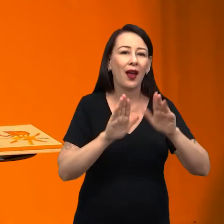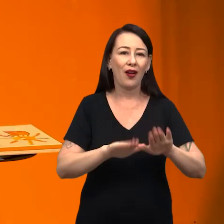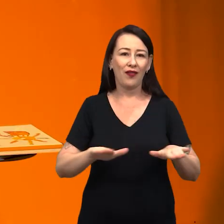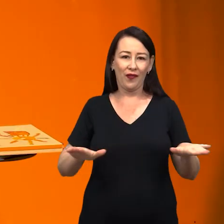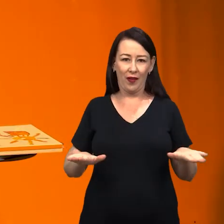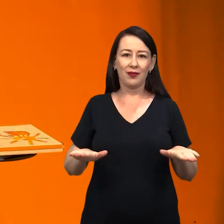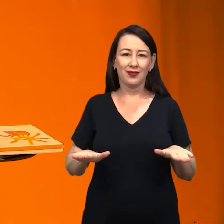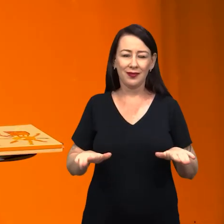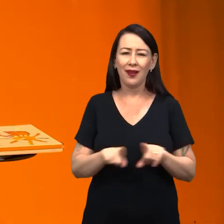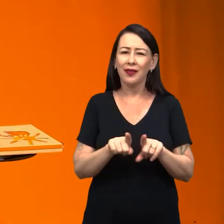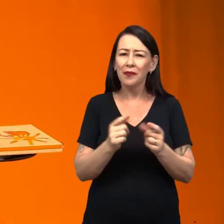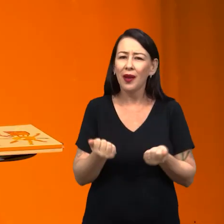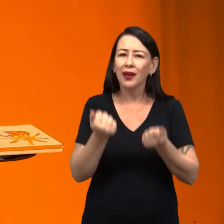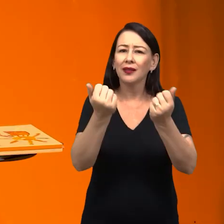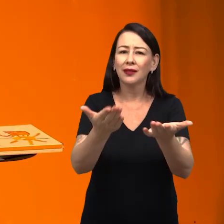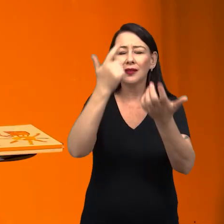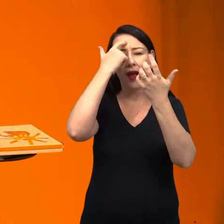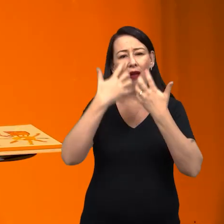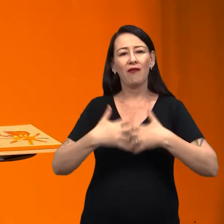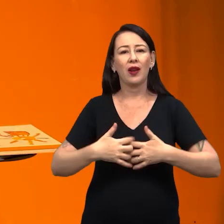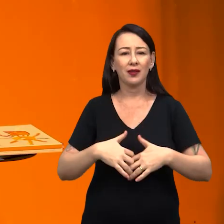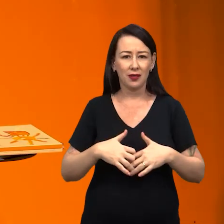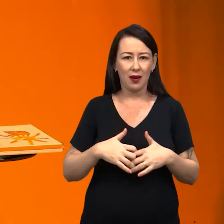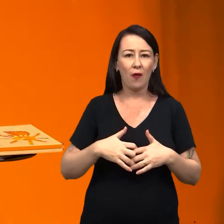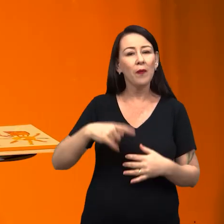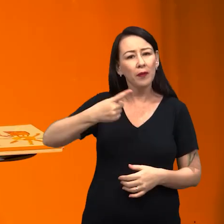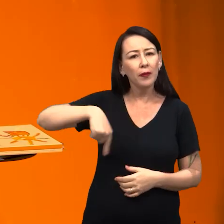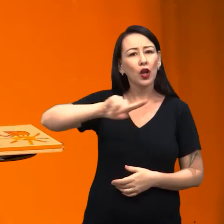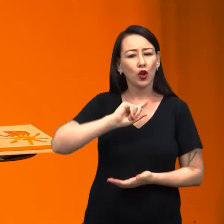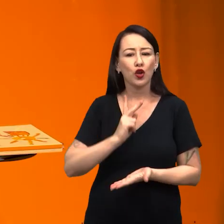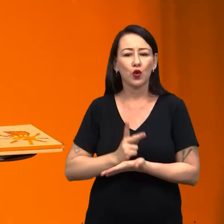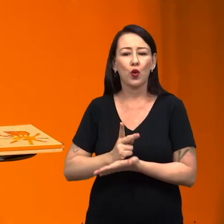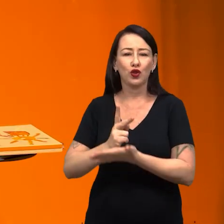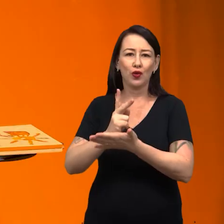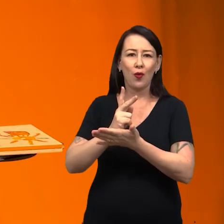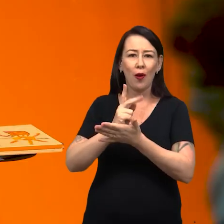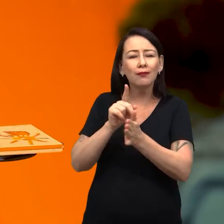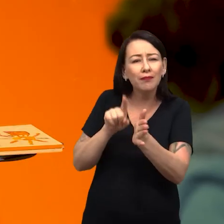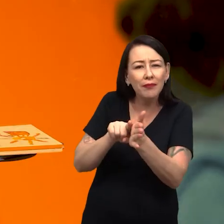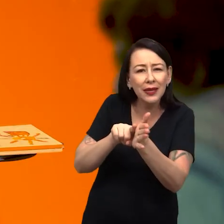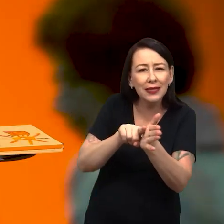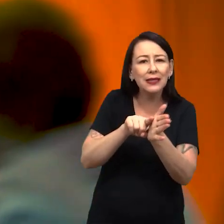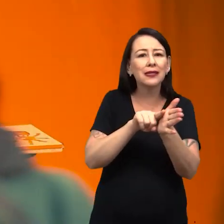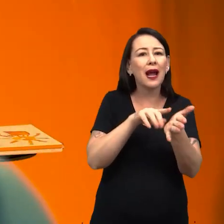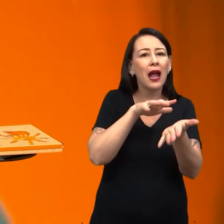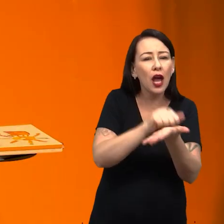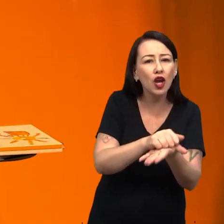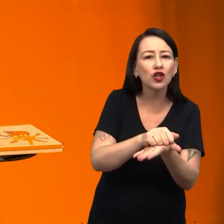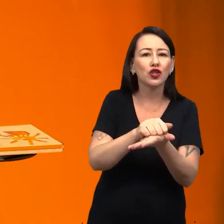e de levar essa reflexão para que a gente continue